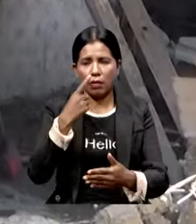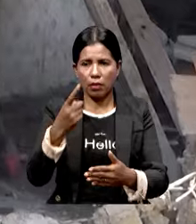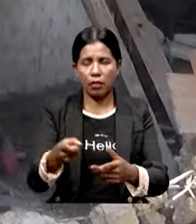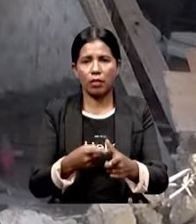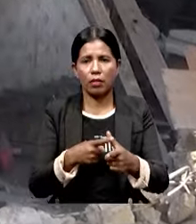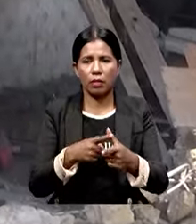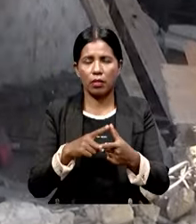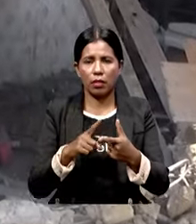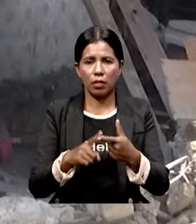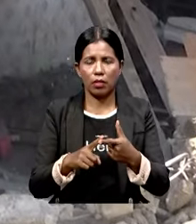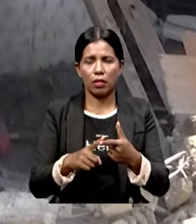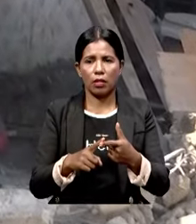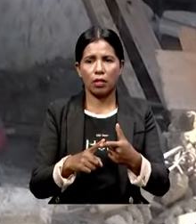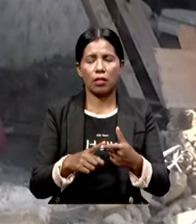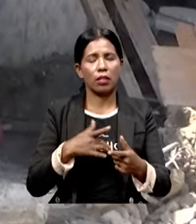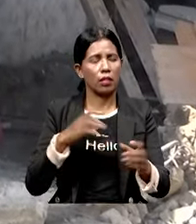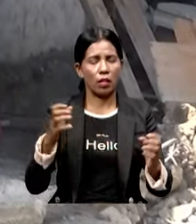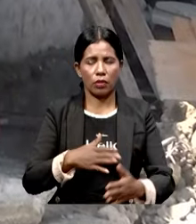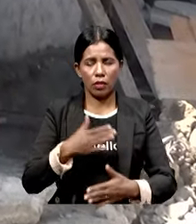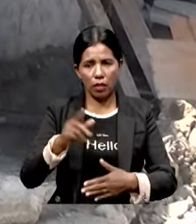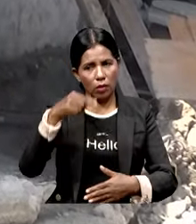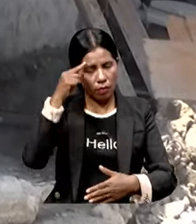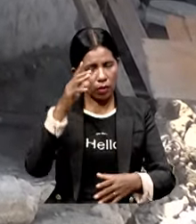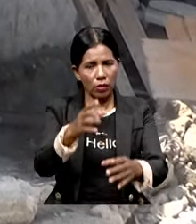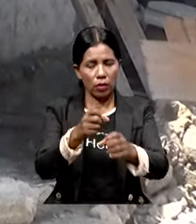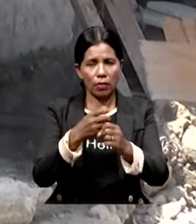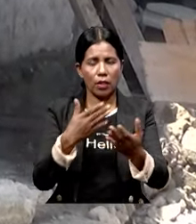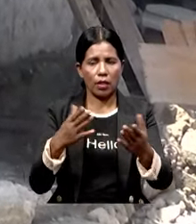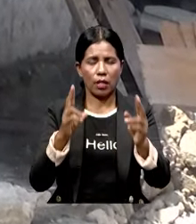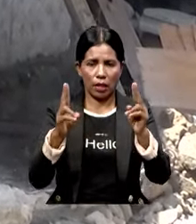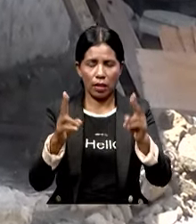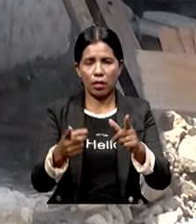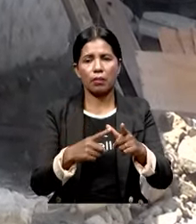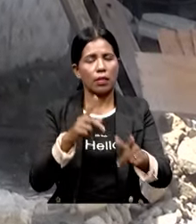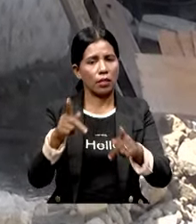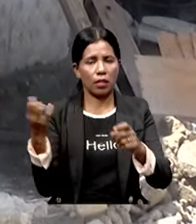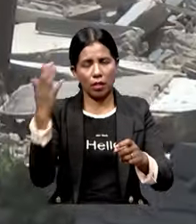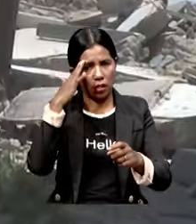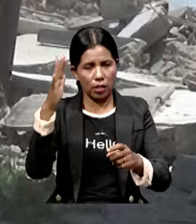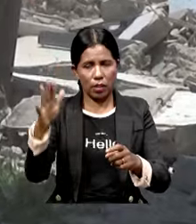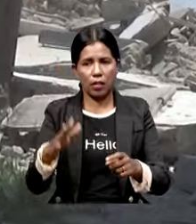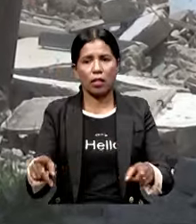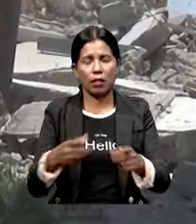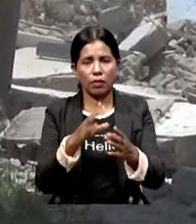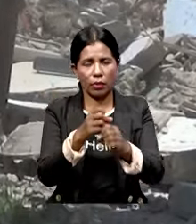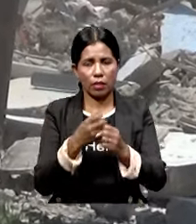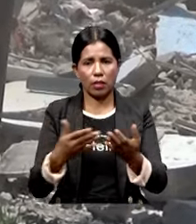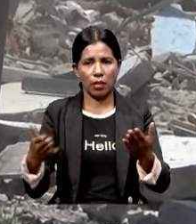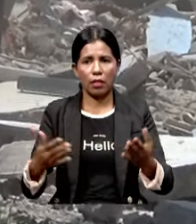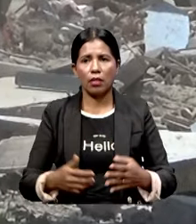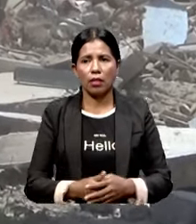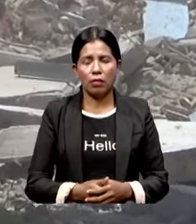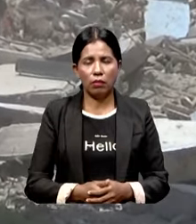e a faturada, lamenta Teves, também governo sob urgente direito, não lá foi espaço para a comunidade atual lote se necessário. Se